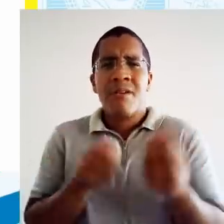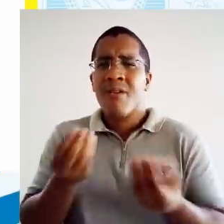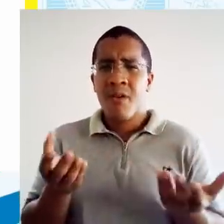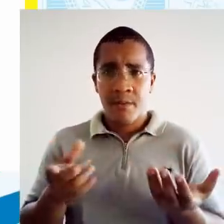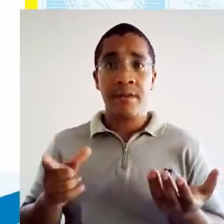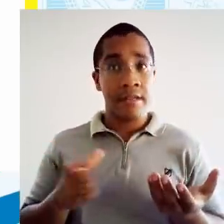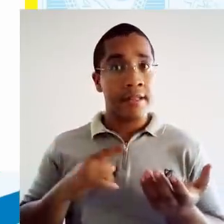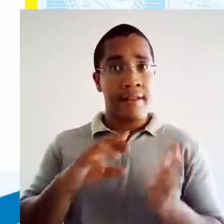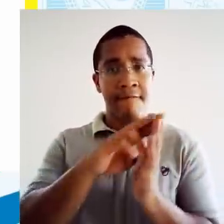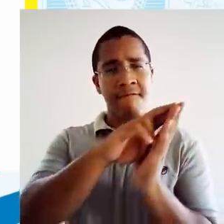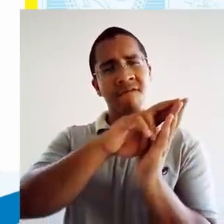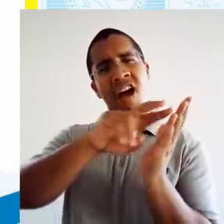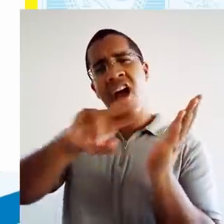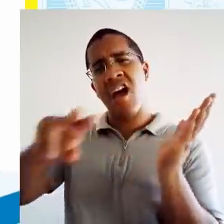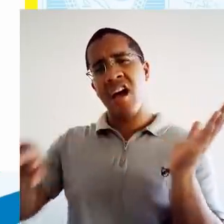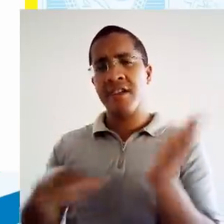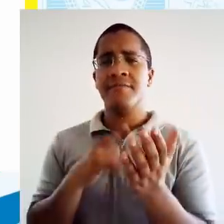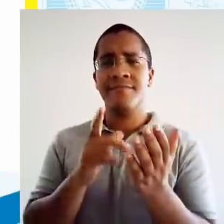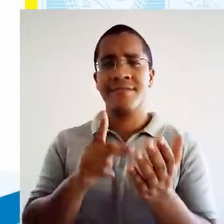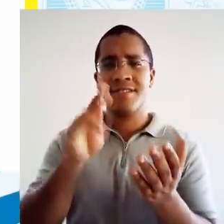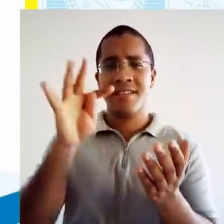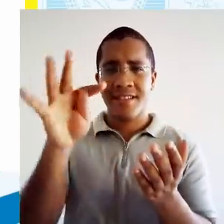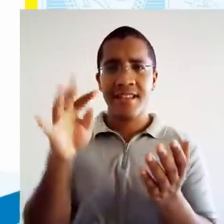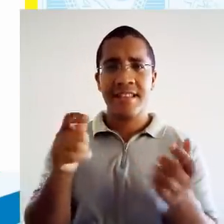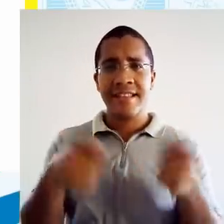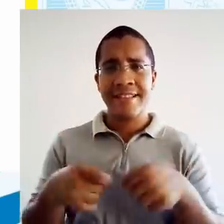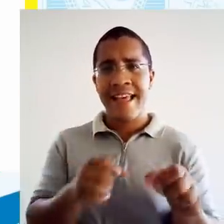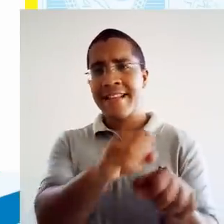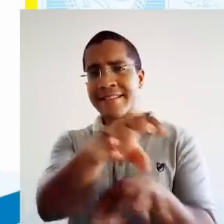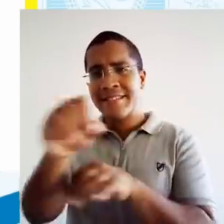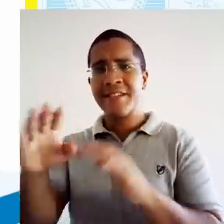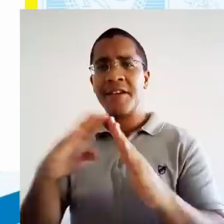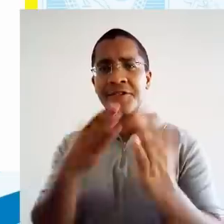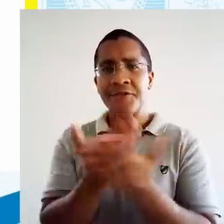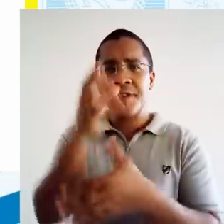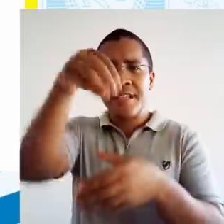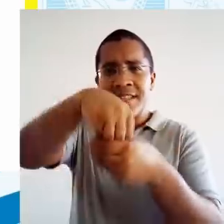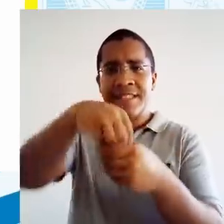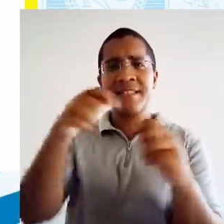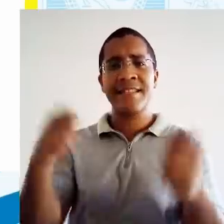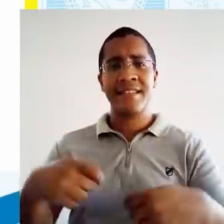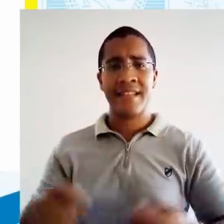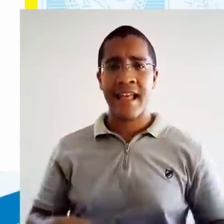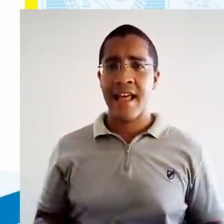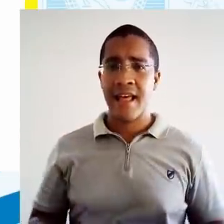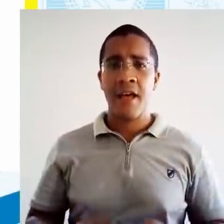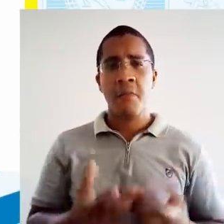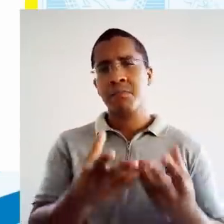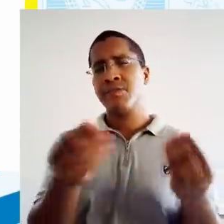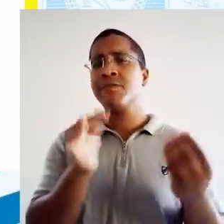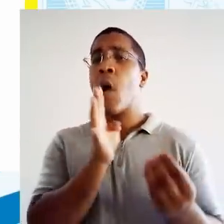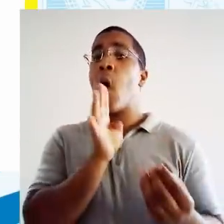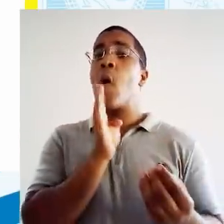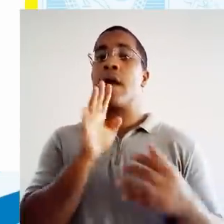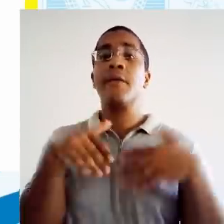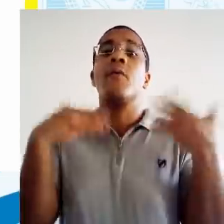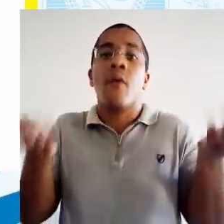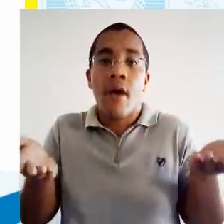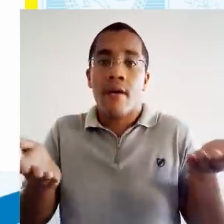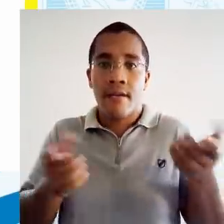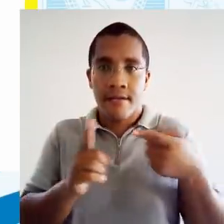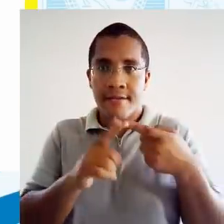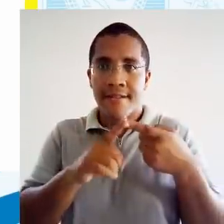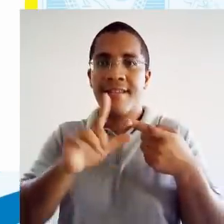principalmente, existem diversos kits de robóticas que são usados no âmbito educacional. Dentre os mais conhecidos